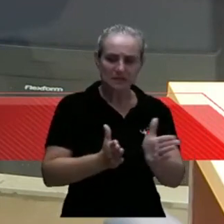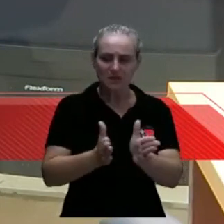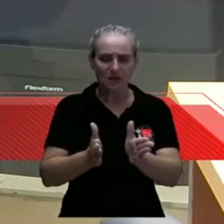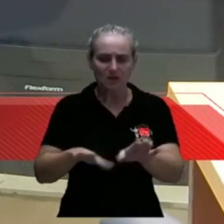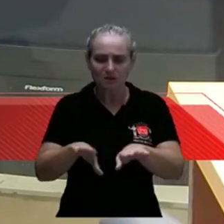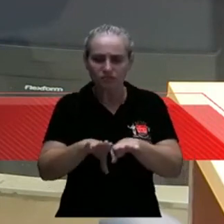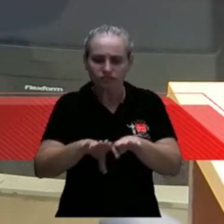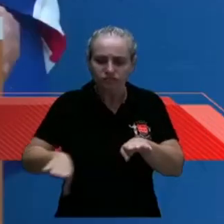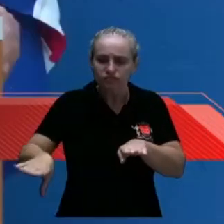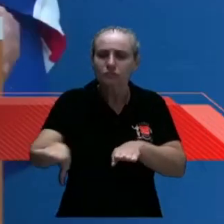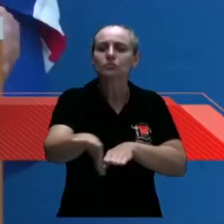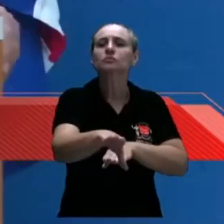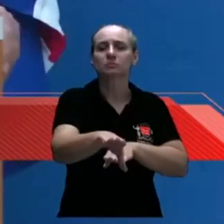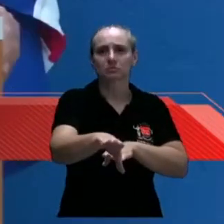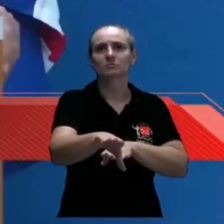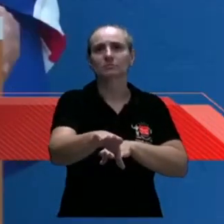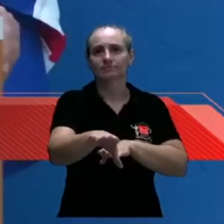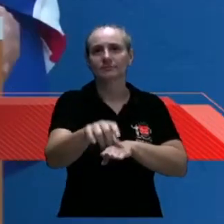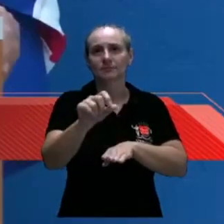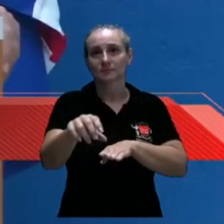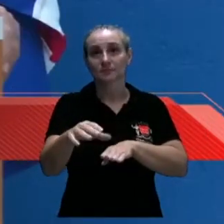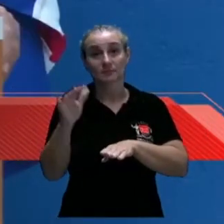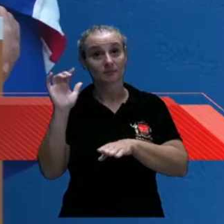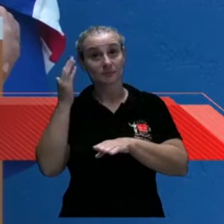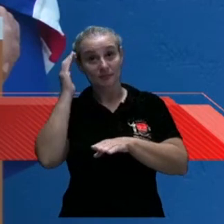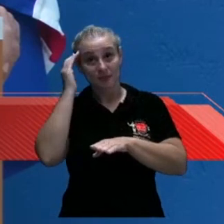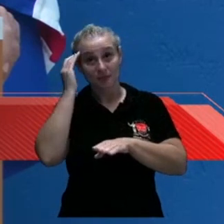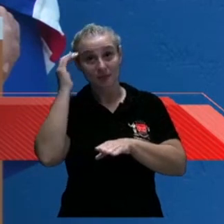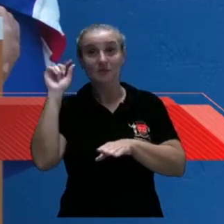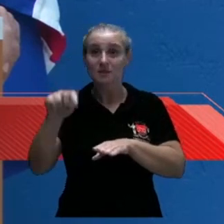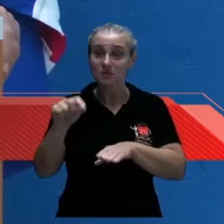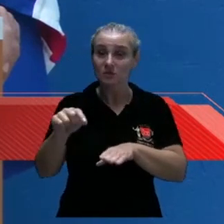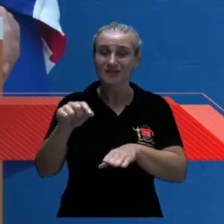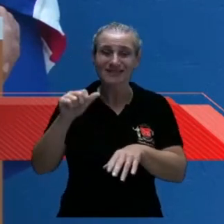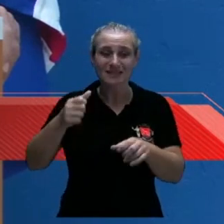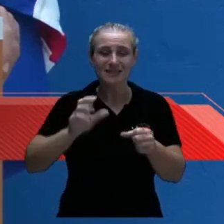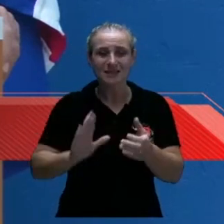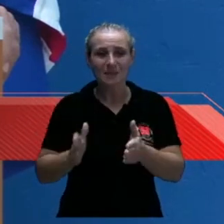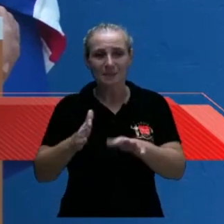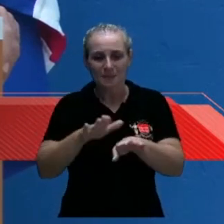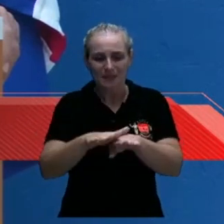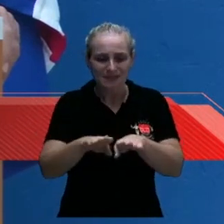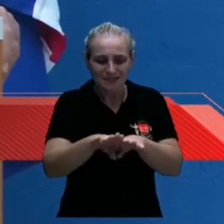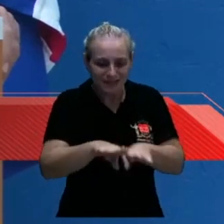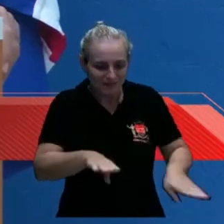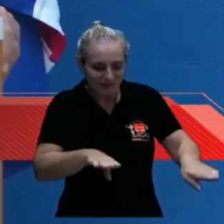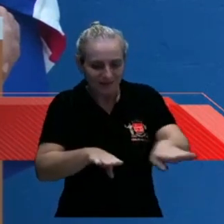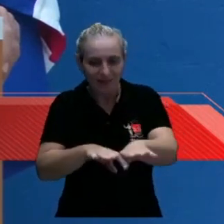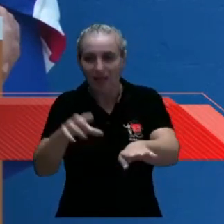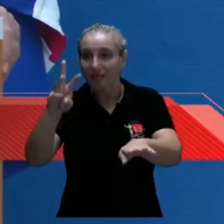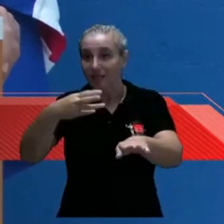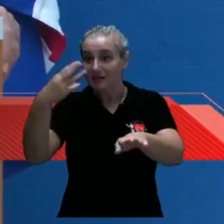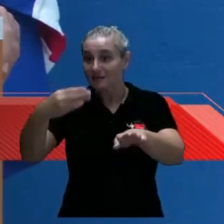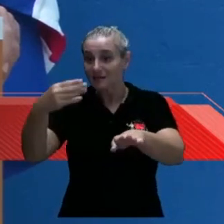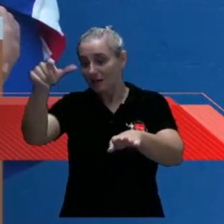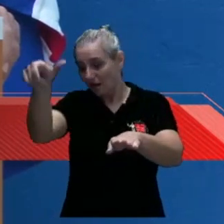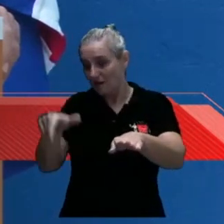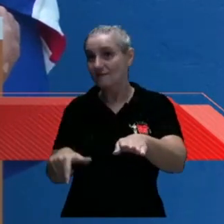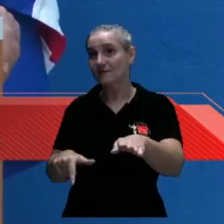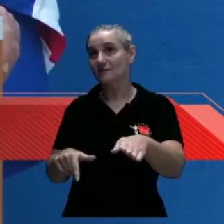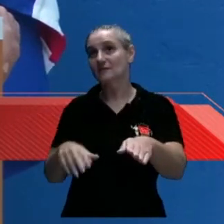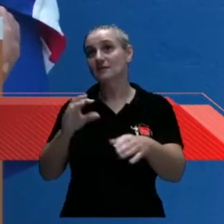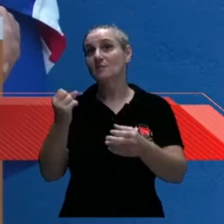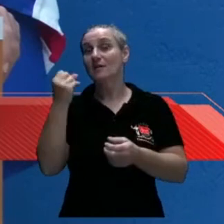motoristas insistem em não usar a terceira faixa, impedindo que as pessoas que vêm atrás consigam fazer uma viagem mais